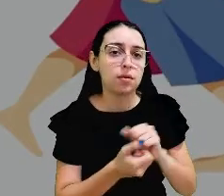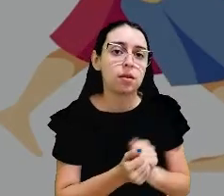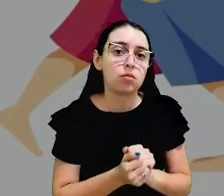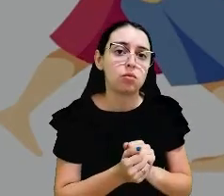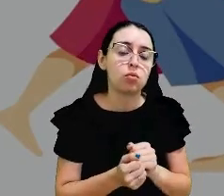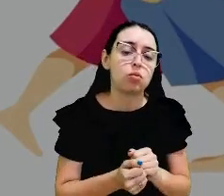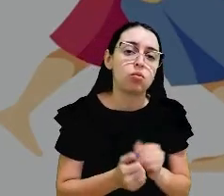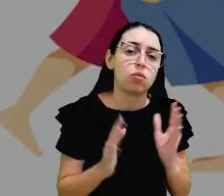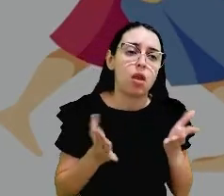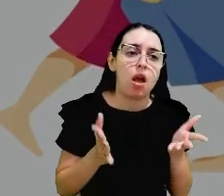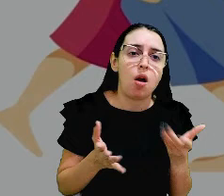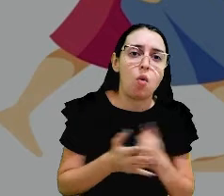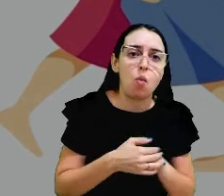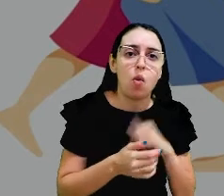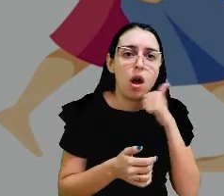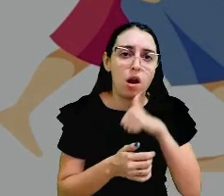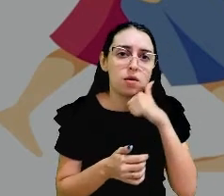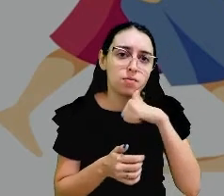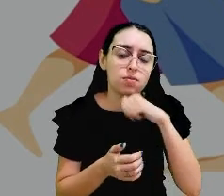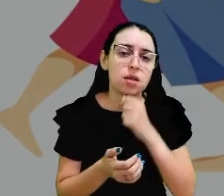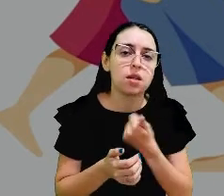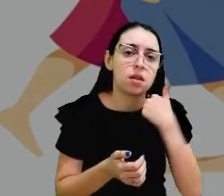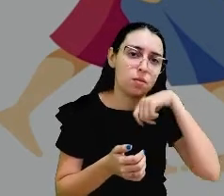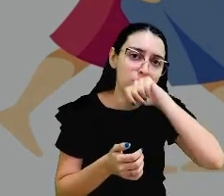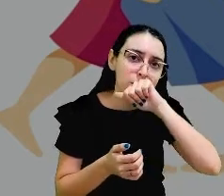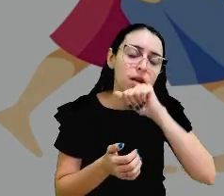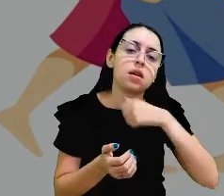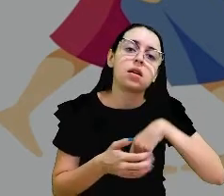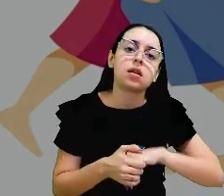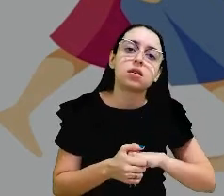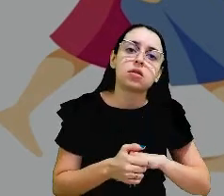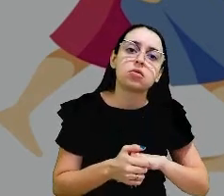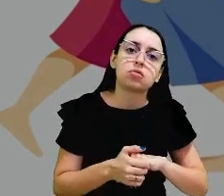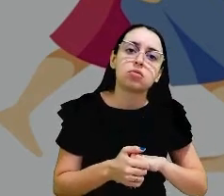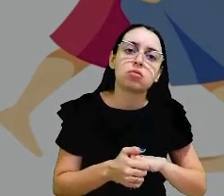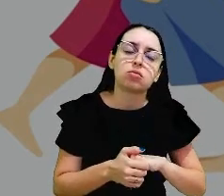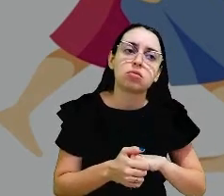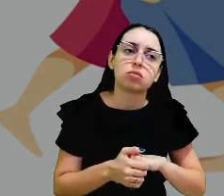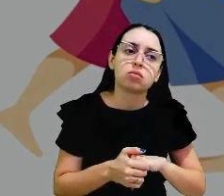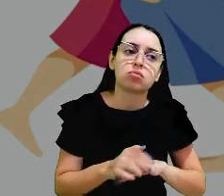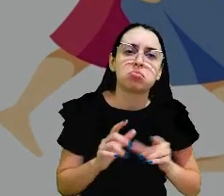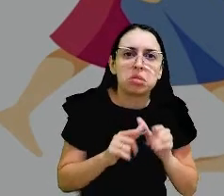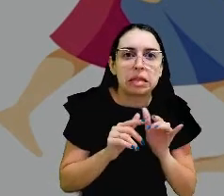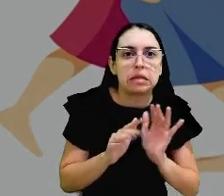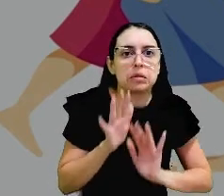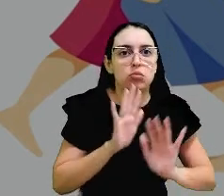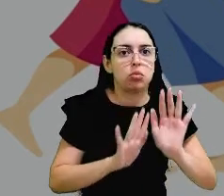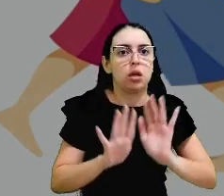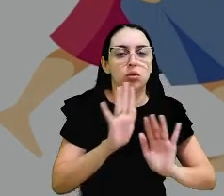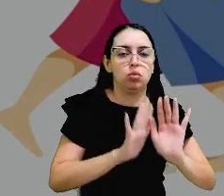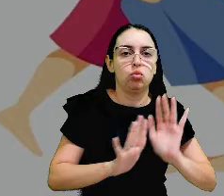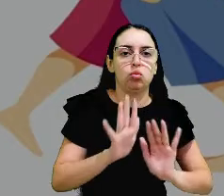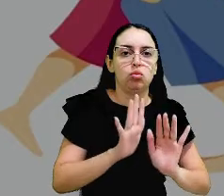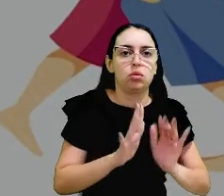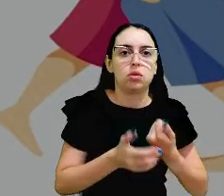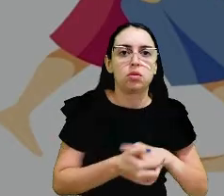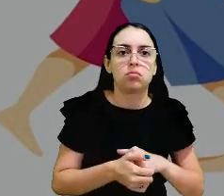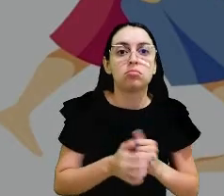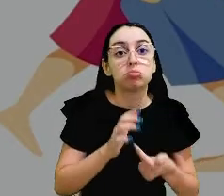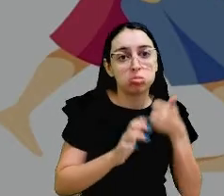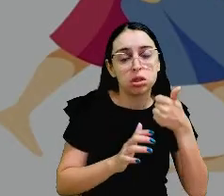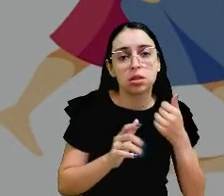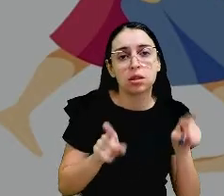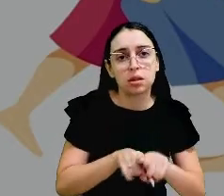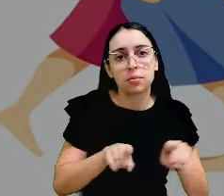um momento em que as mulheres, as mães, elas estão no momento mais delicado, né? Se por um lado